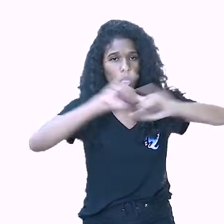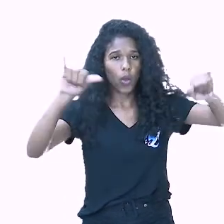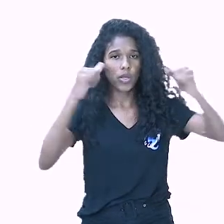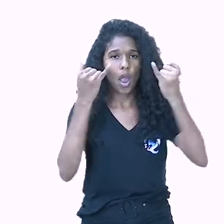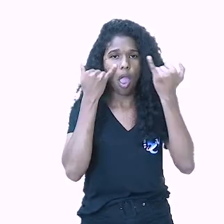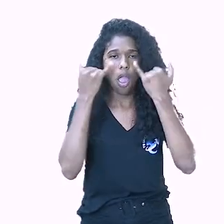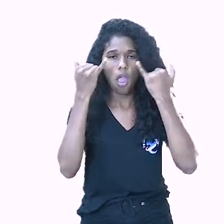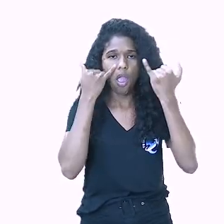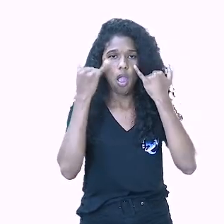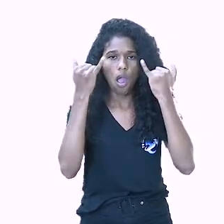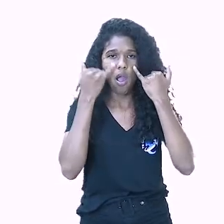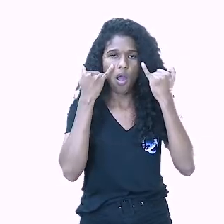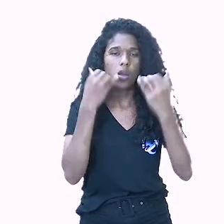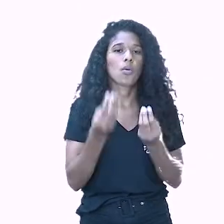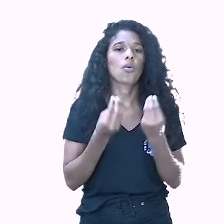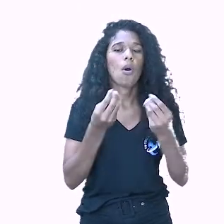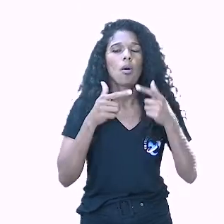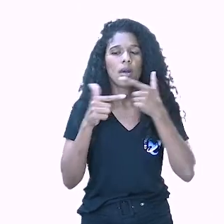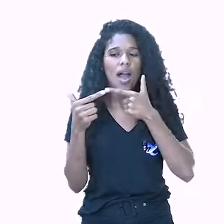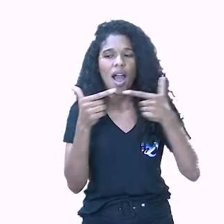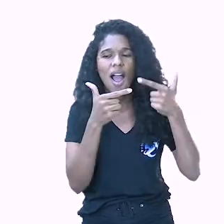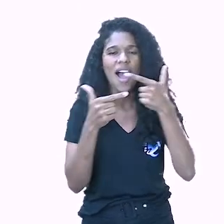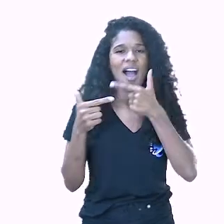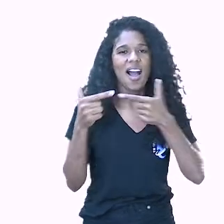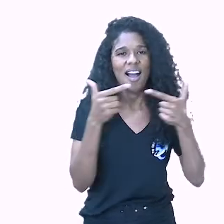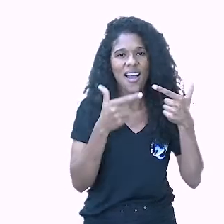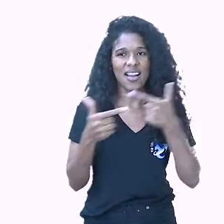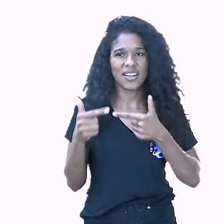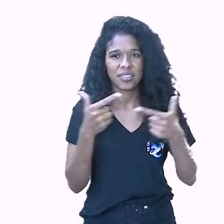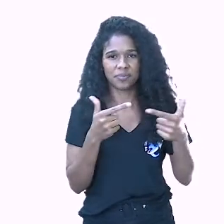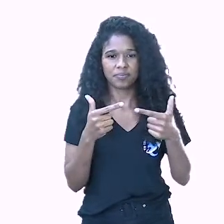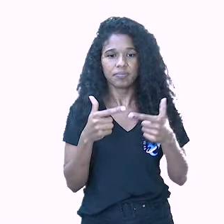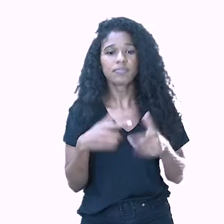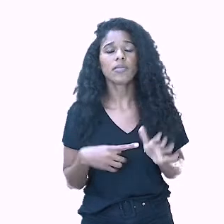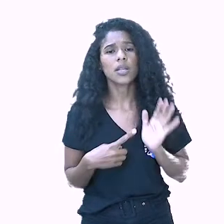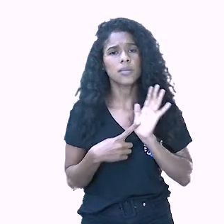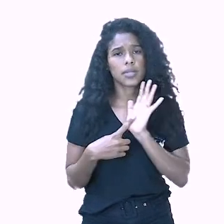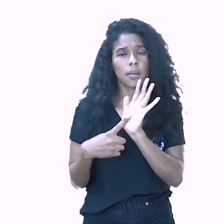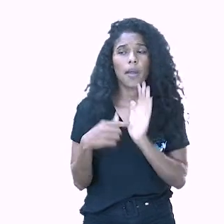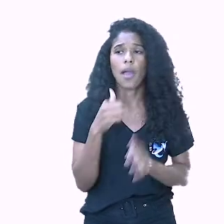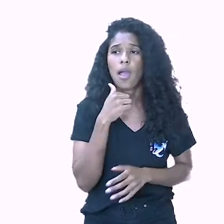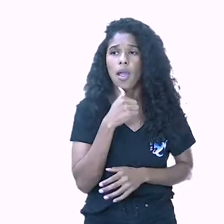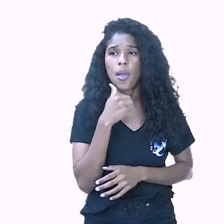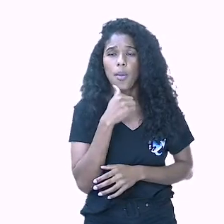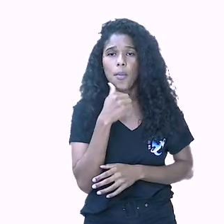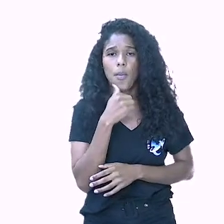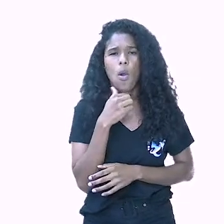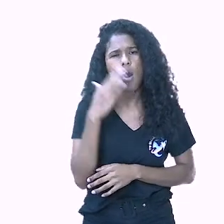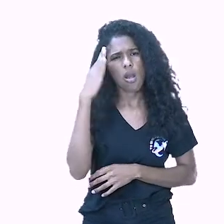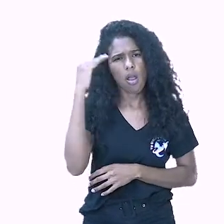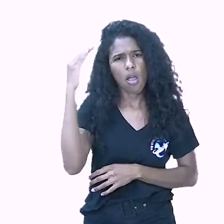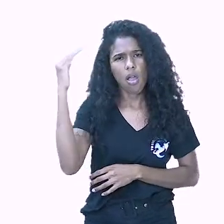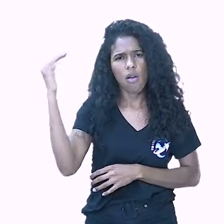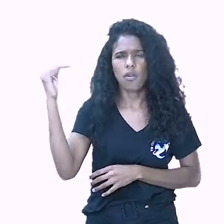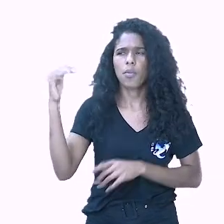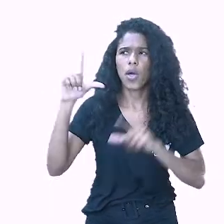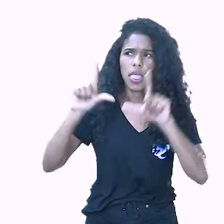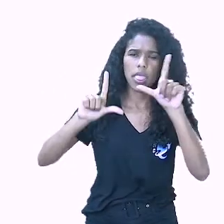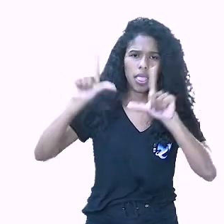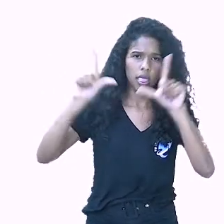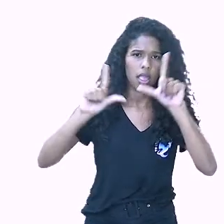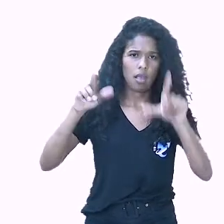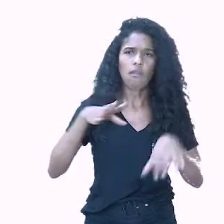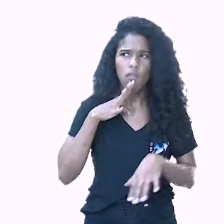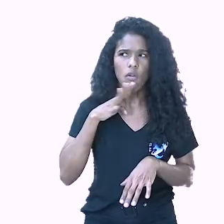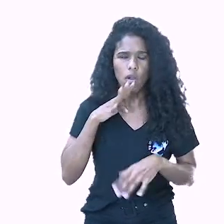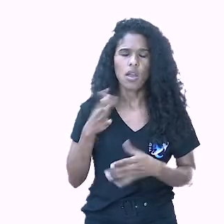para vocês o exemplo dessa jornalista, a Raquel Sherazade, que eu não sei se vocês já acompanharam ela